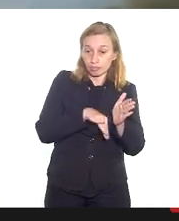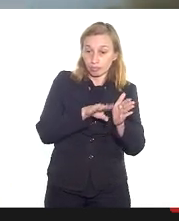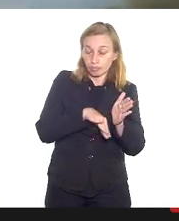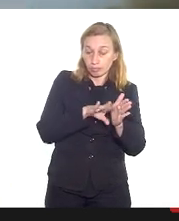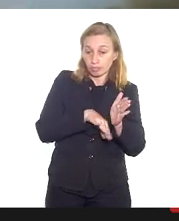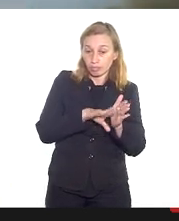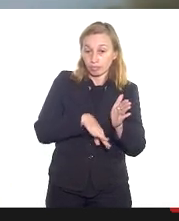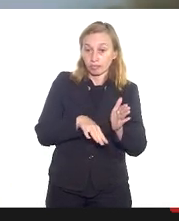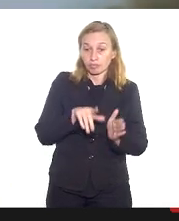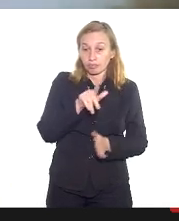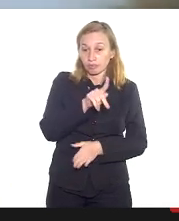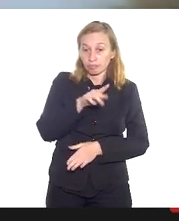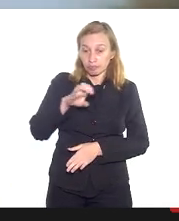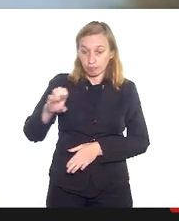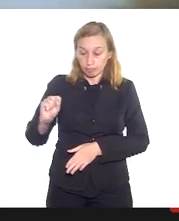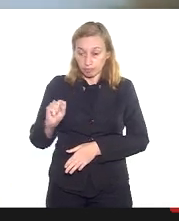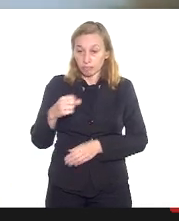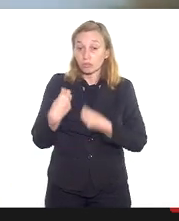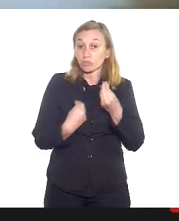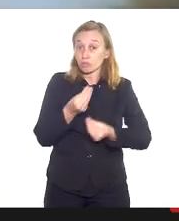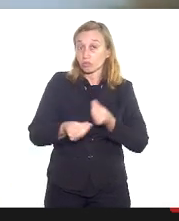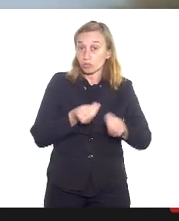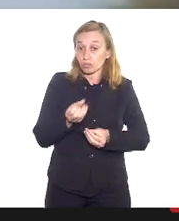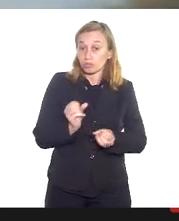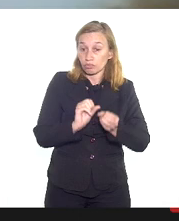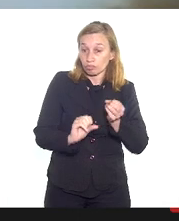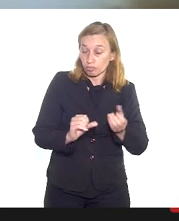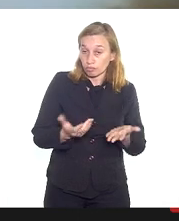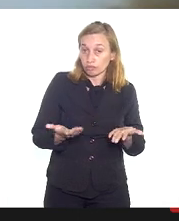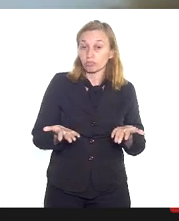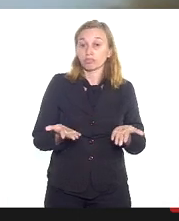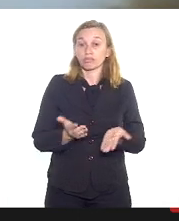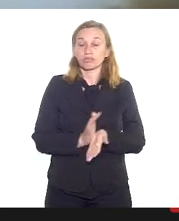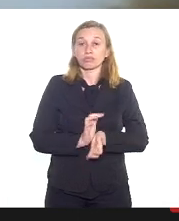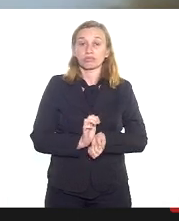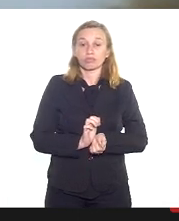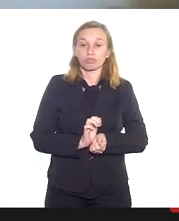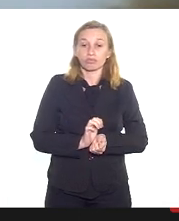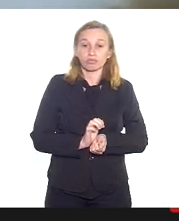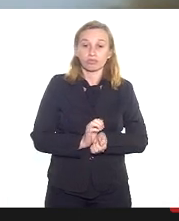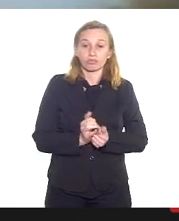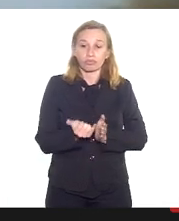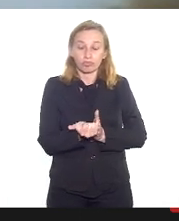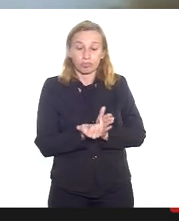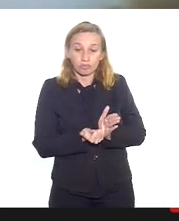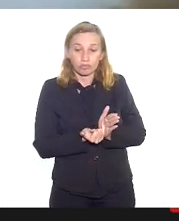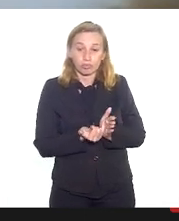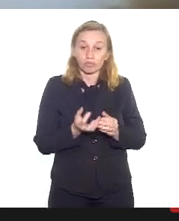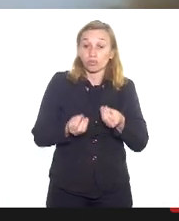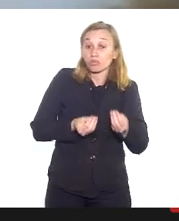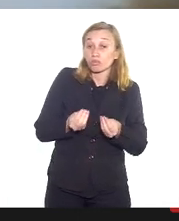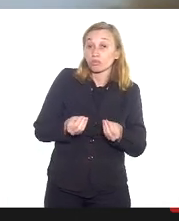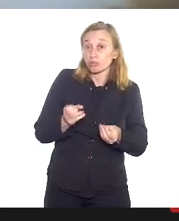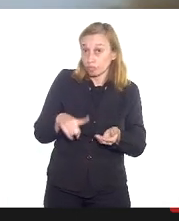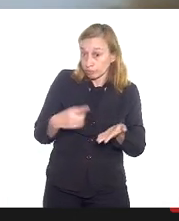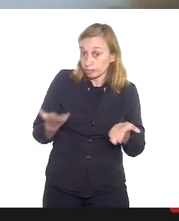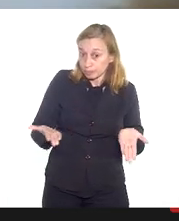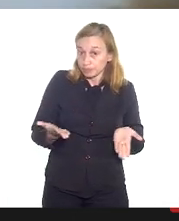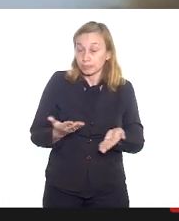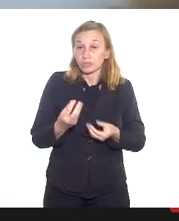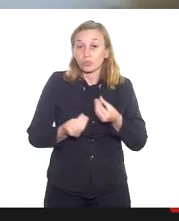das PEs, de como elas fazem, se delegam a Petrobras, depois fazem um ajuste de conduta, enfim, como é que